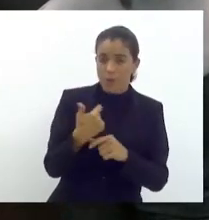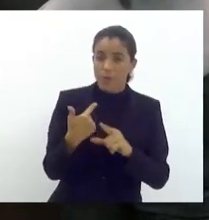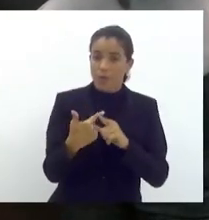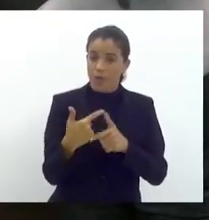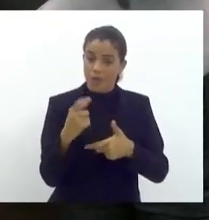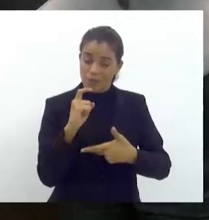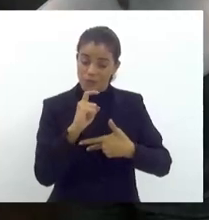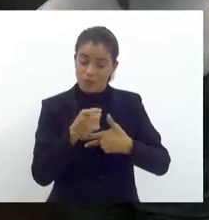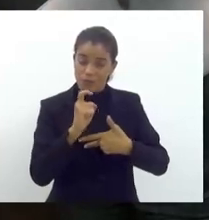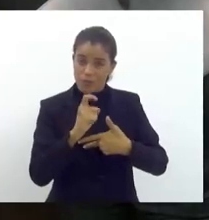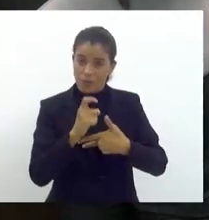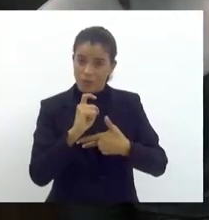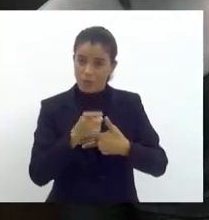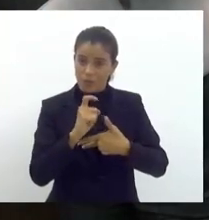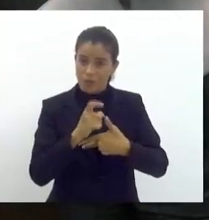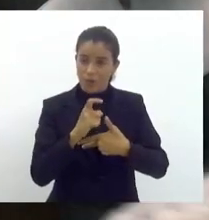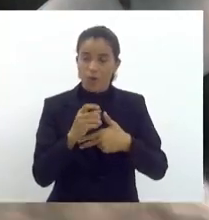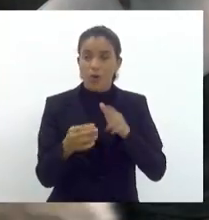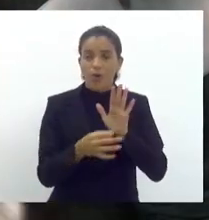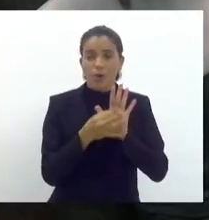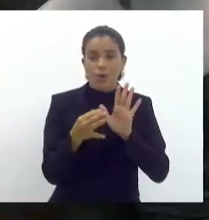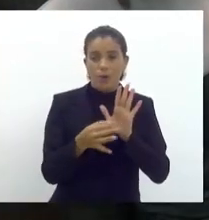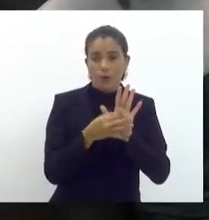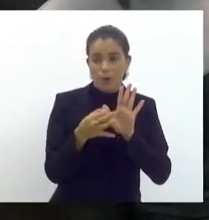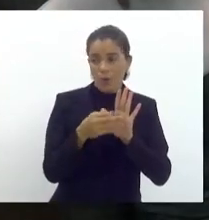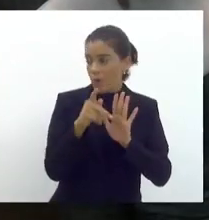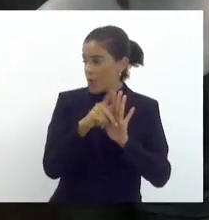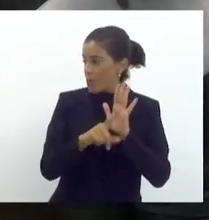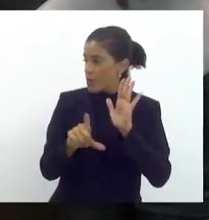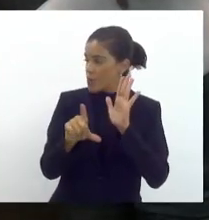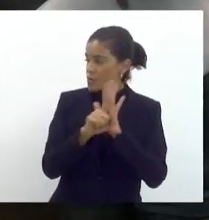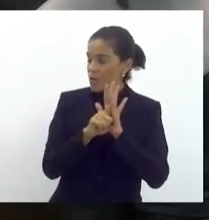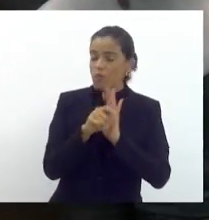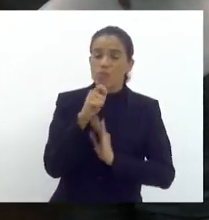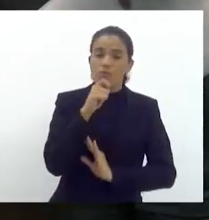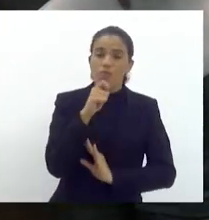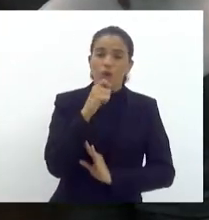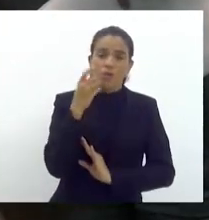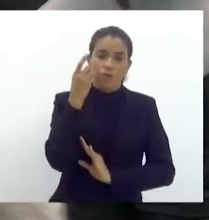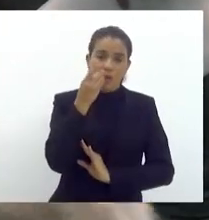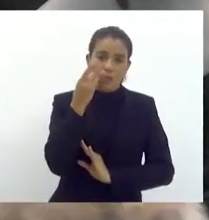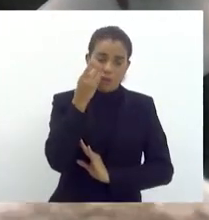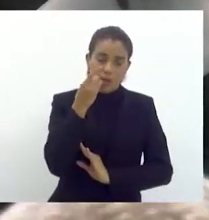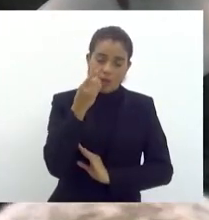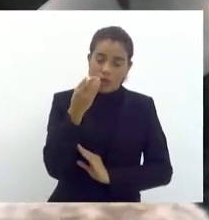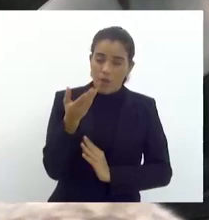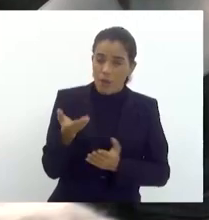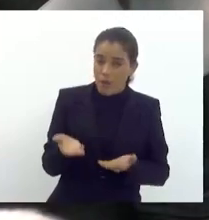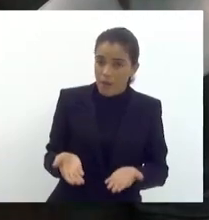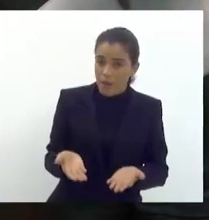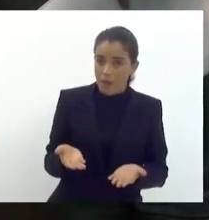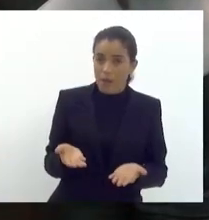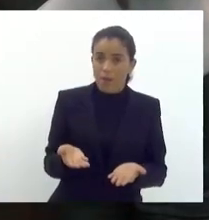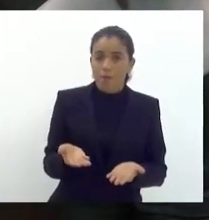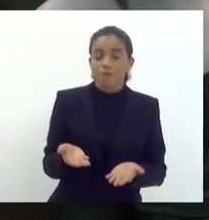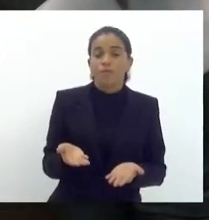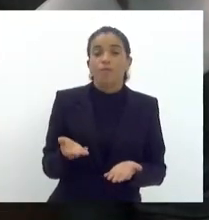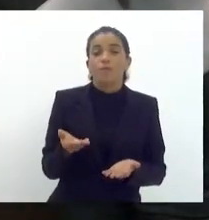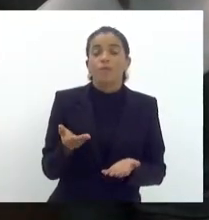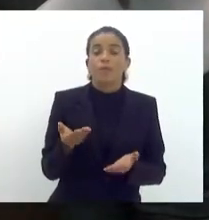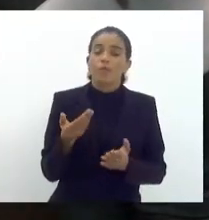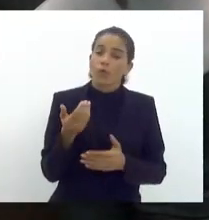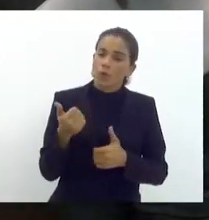executivo o parecer o projeto não é mais do deputado o projeto é do